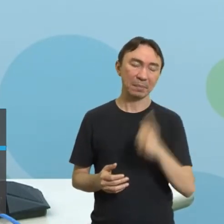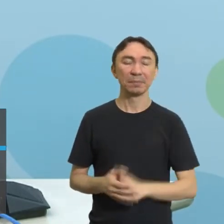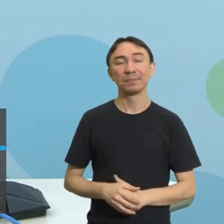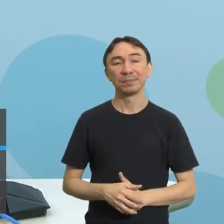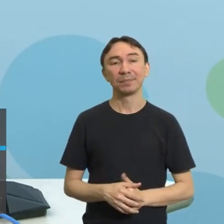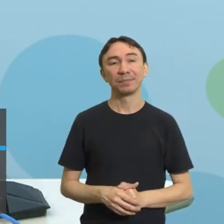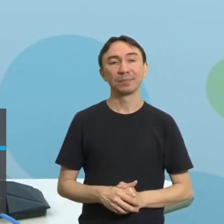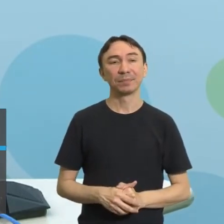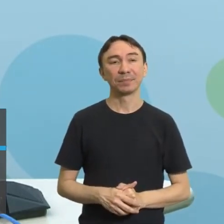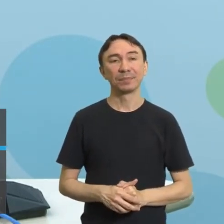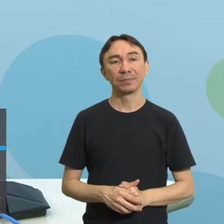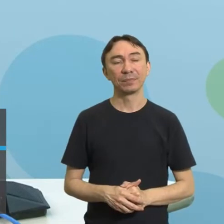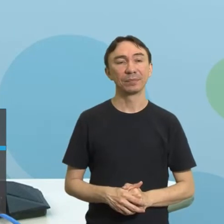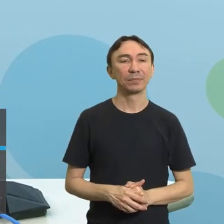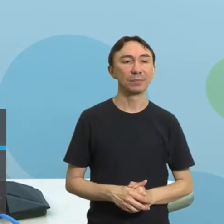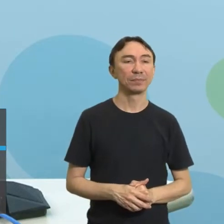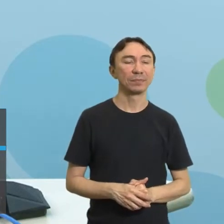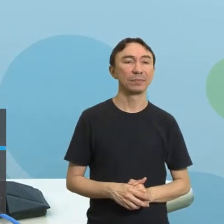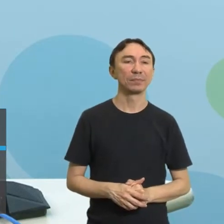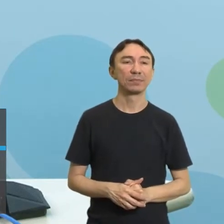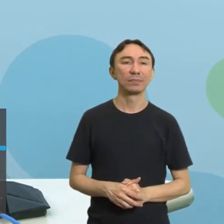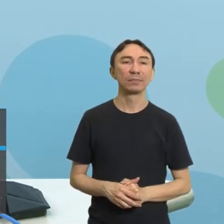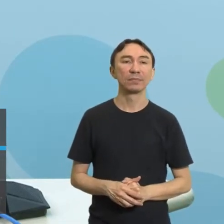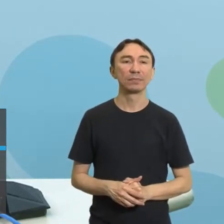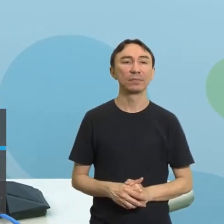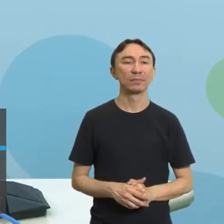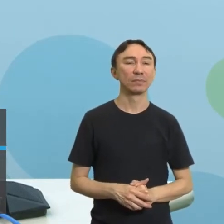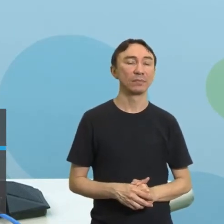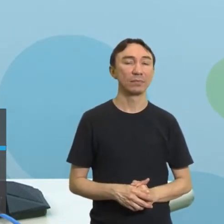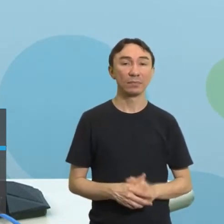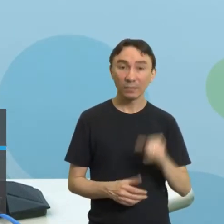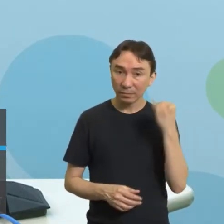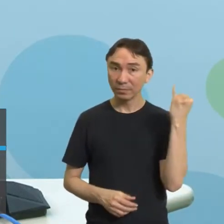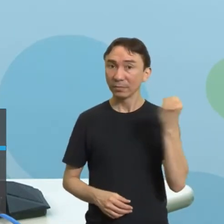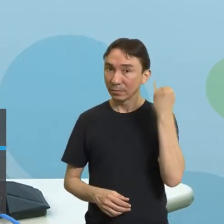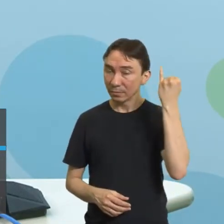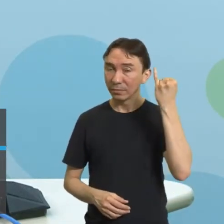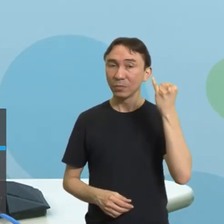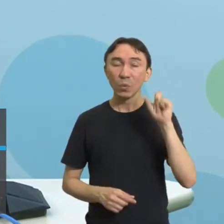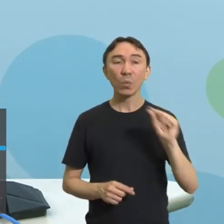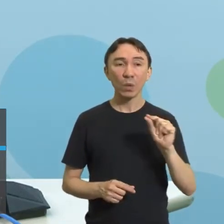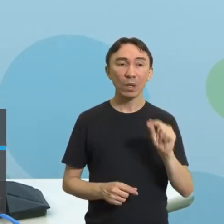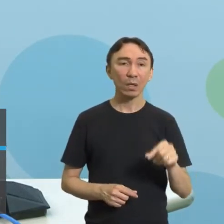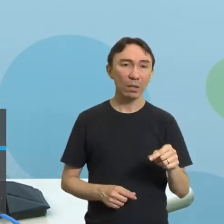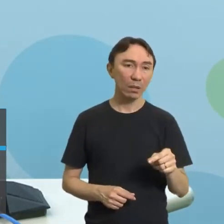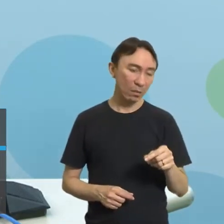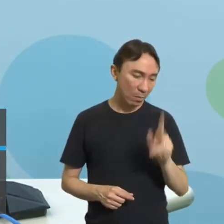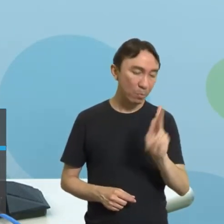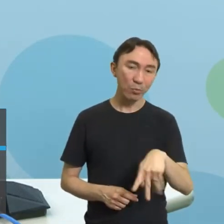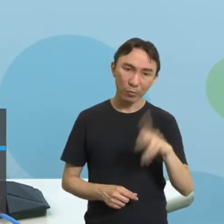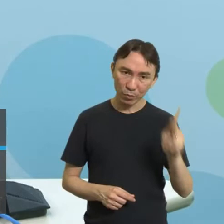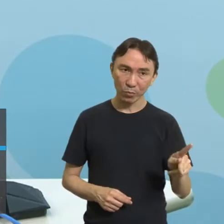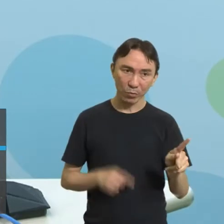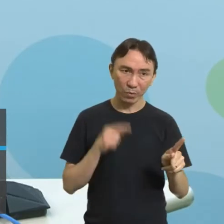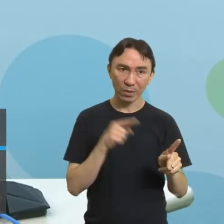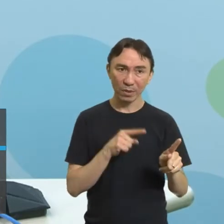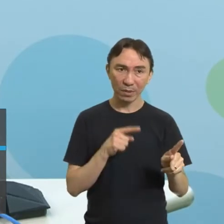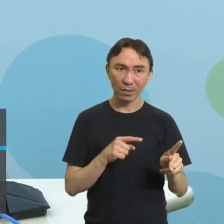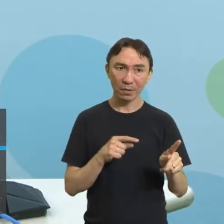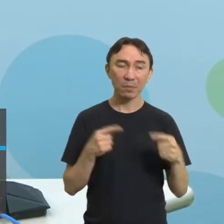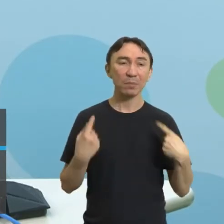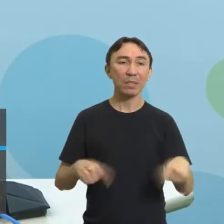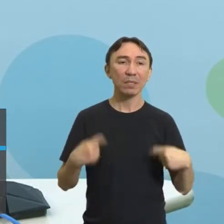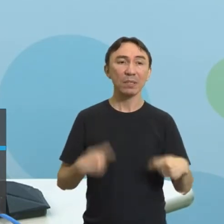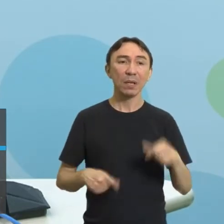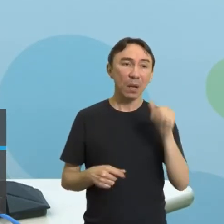O mais importante é que nós professores, lancemos mão, por exemplo,